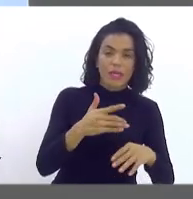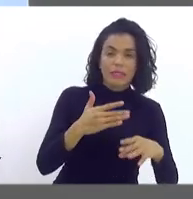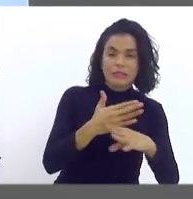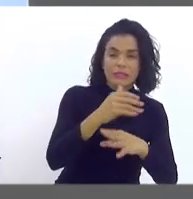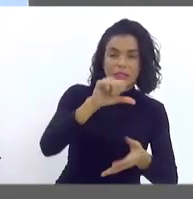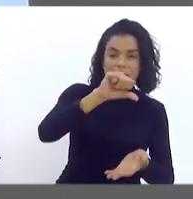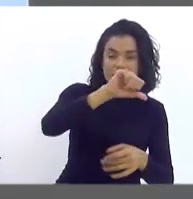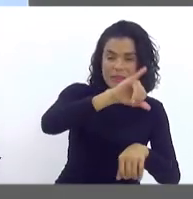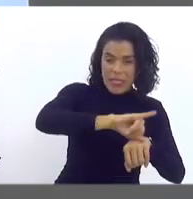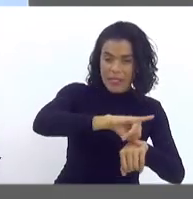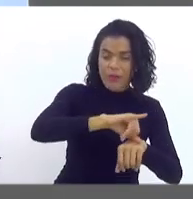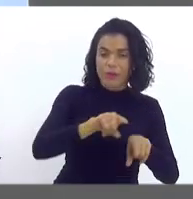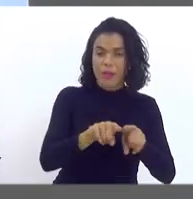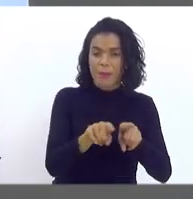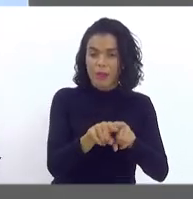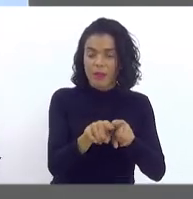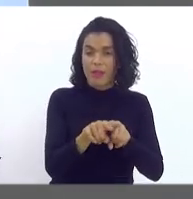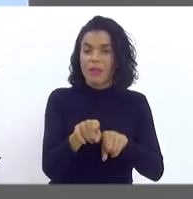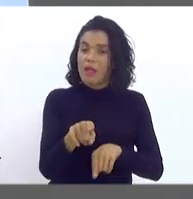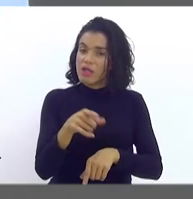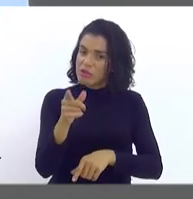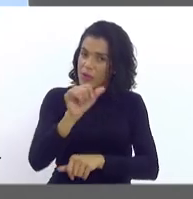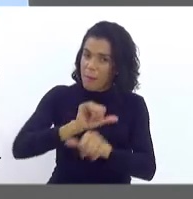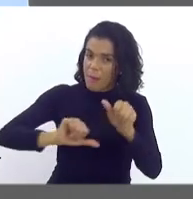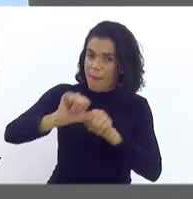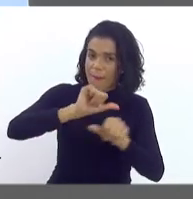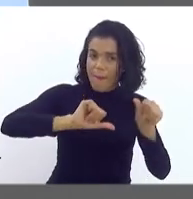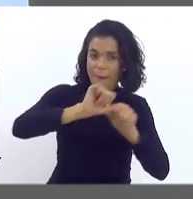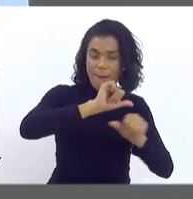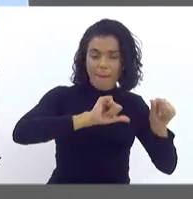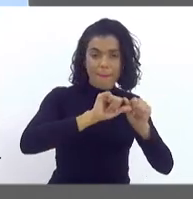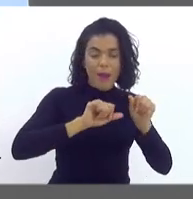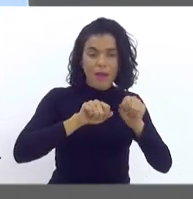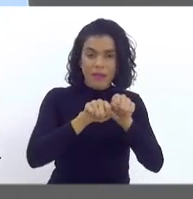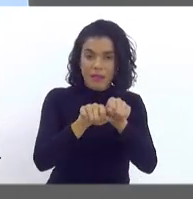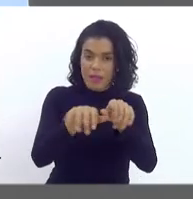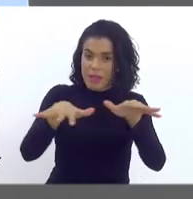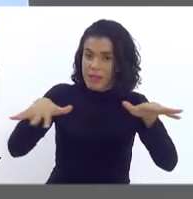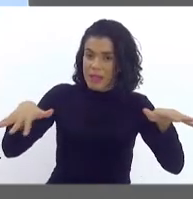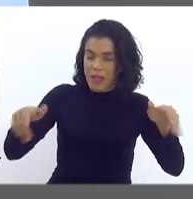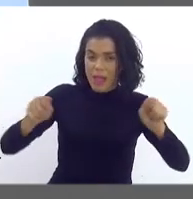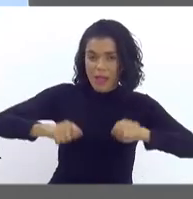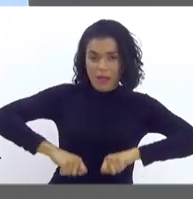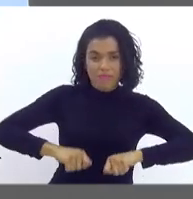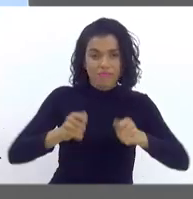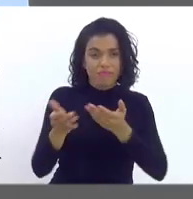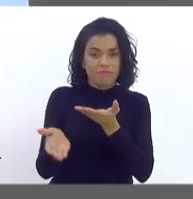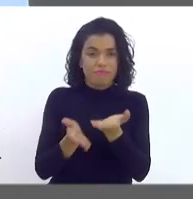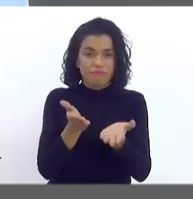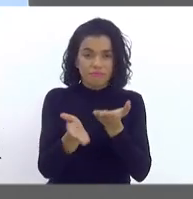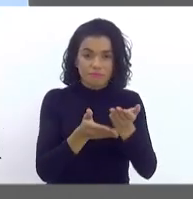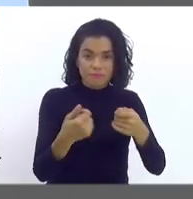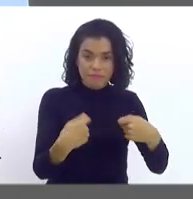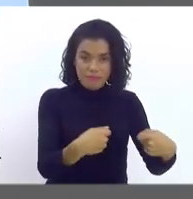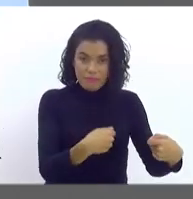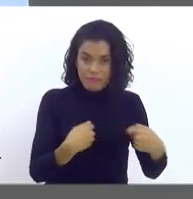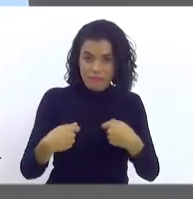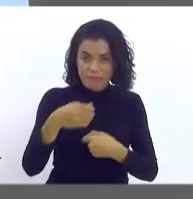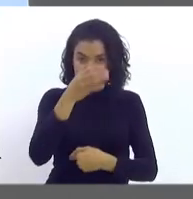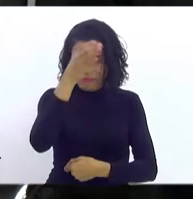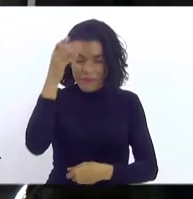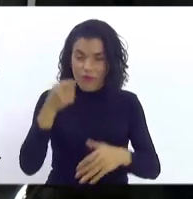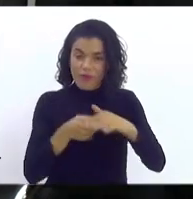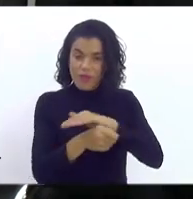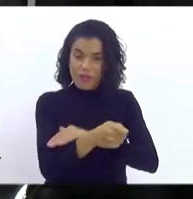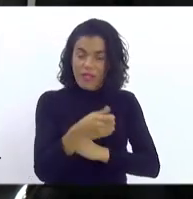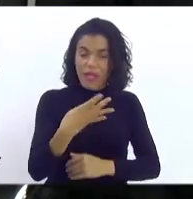demanda crescente. Nós estamos renovando e ampliando a capacidade de atendimento a essa demanda. Então, investimento aí